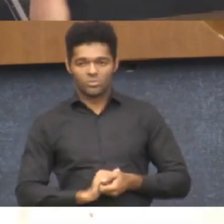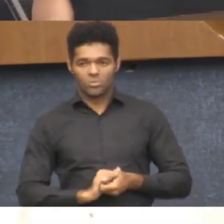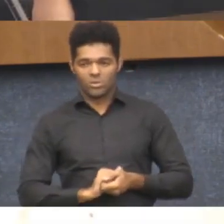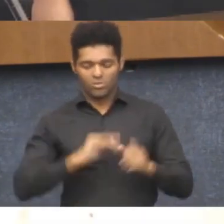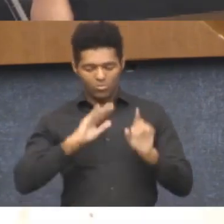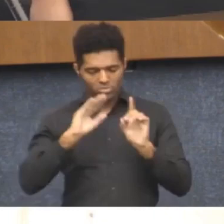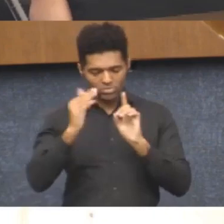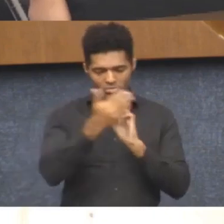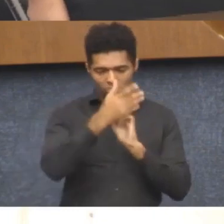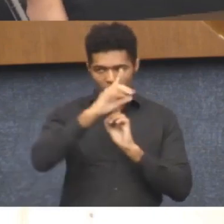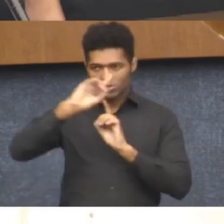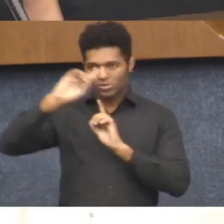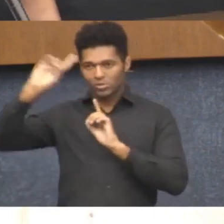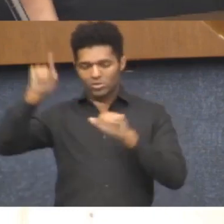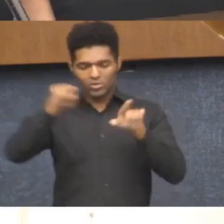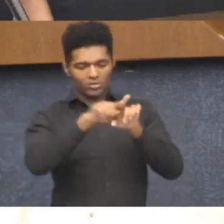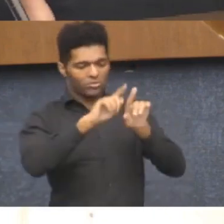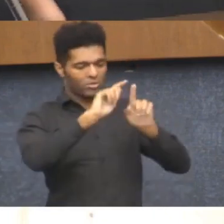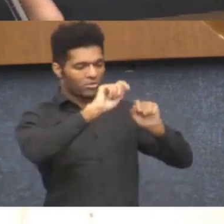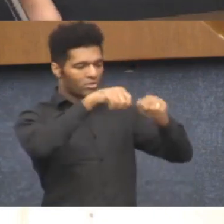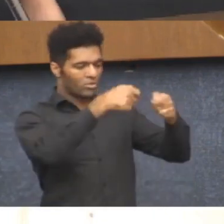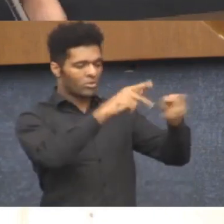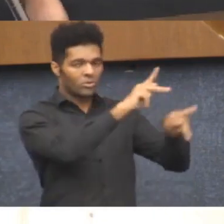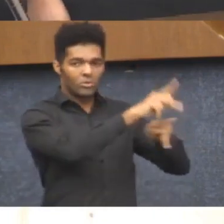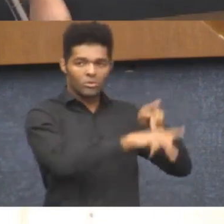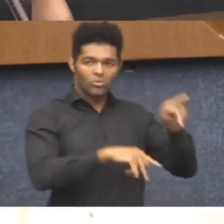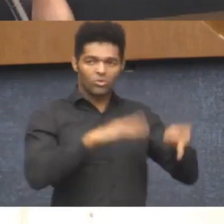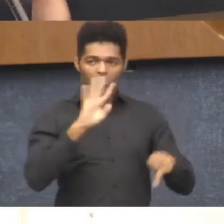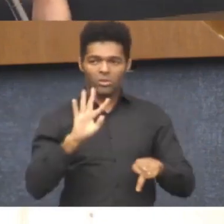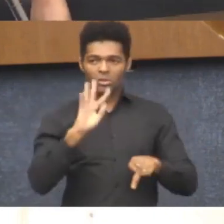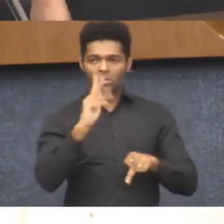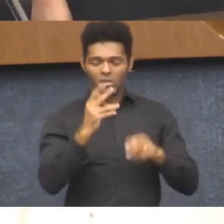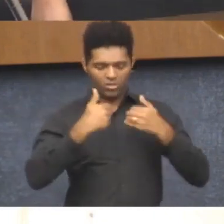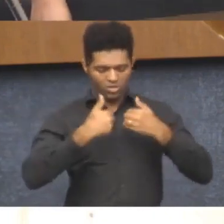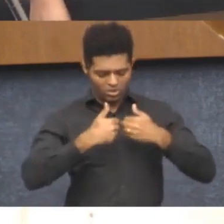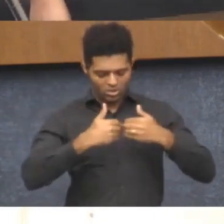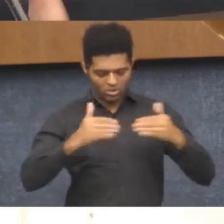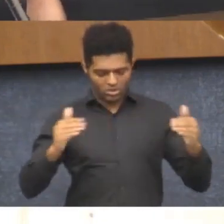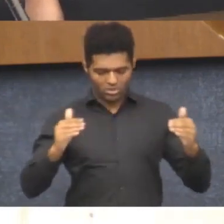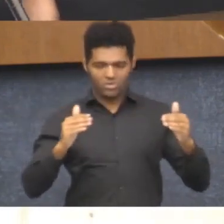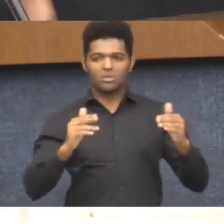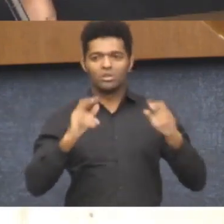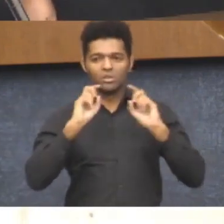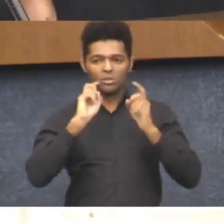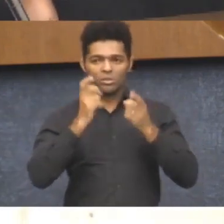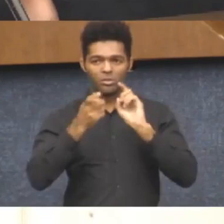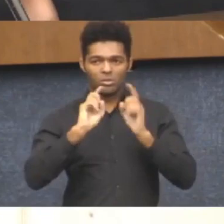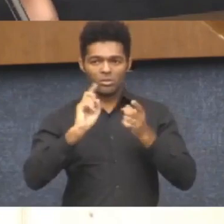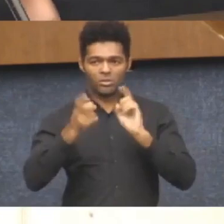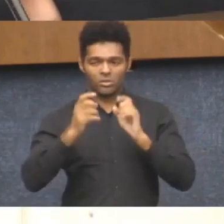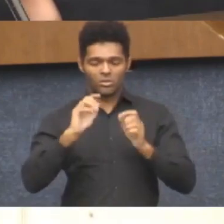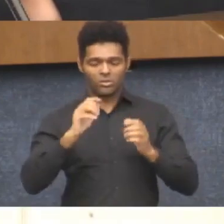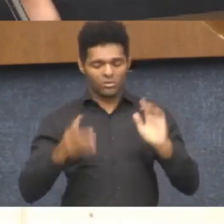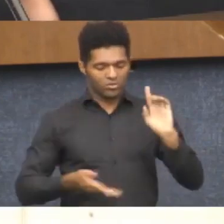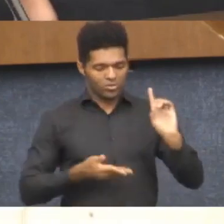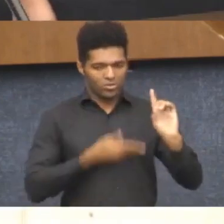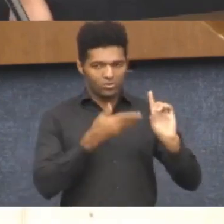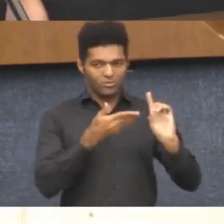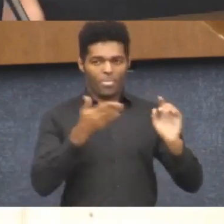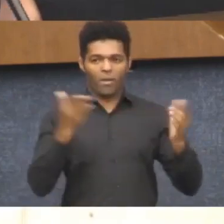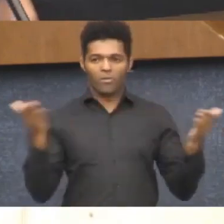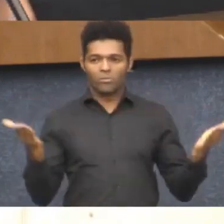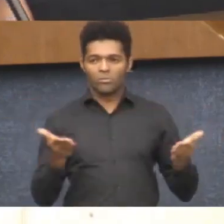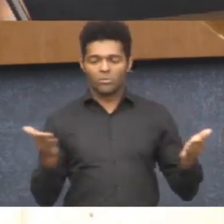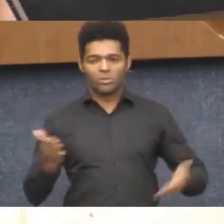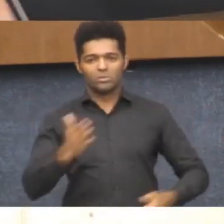Sob a proteção de Deus e em nome do povo de Belo Horizonte, declaro aberta esta reunião solene. Todos em posição de respeito